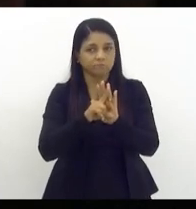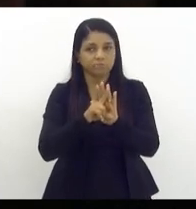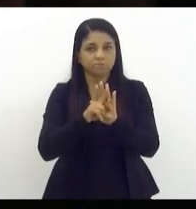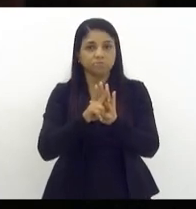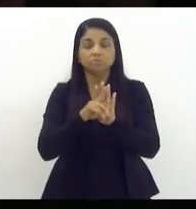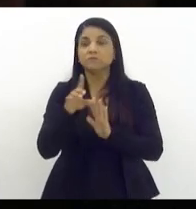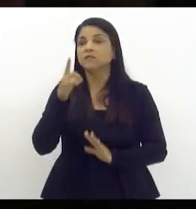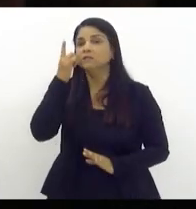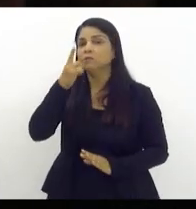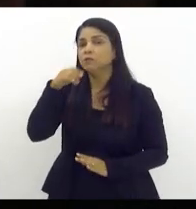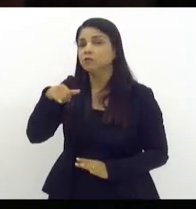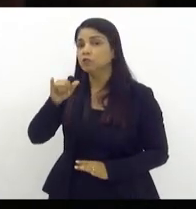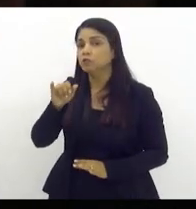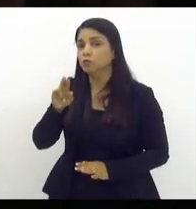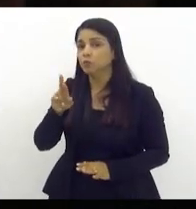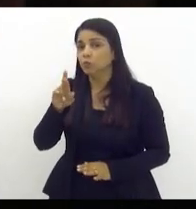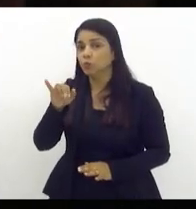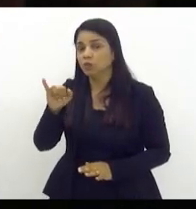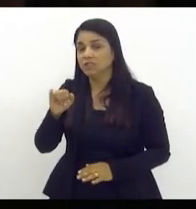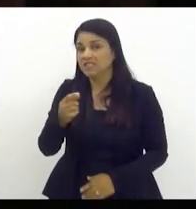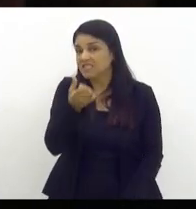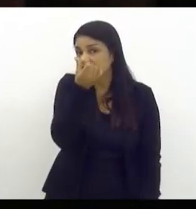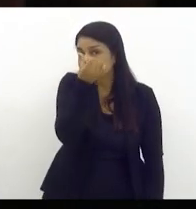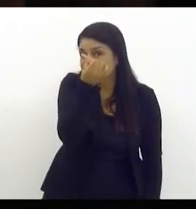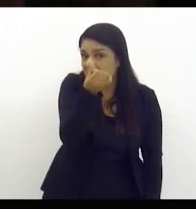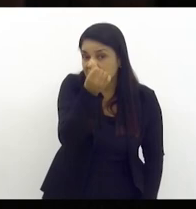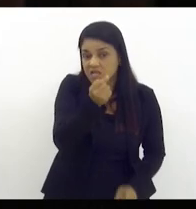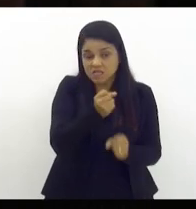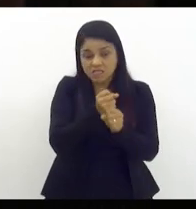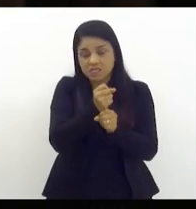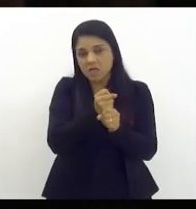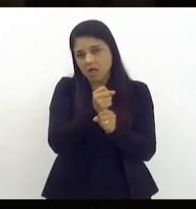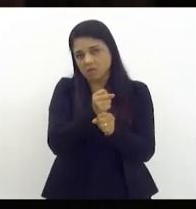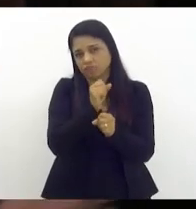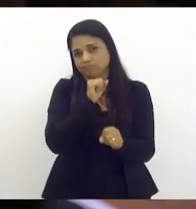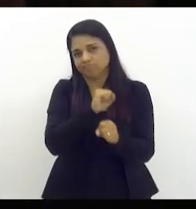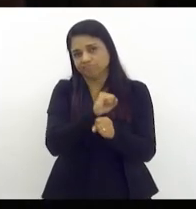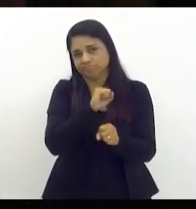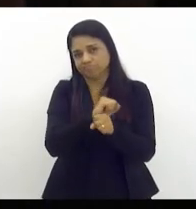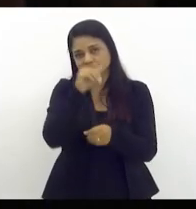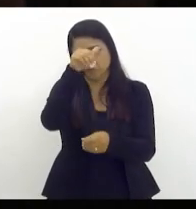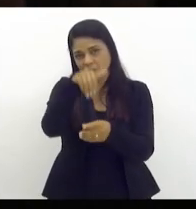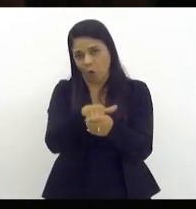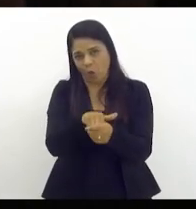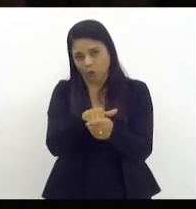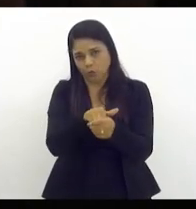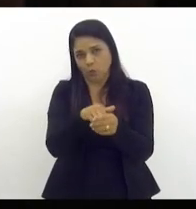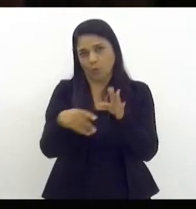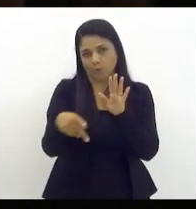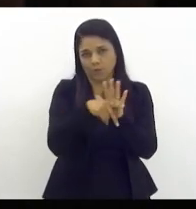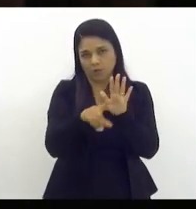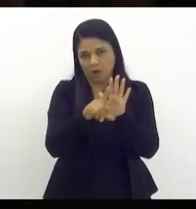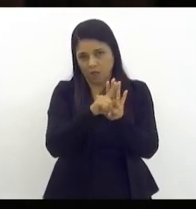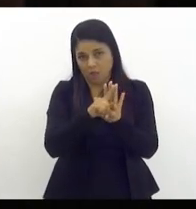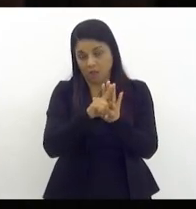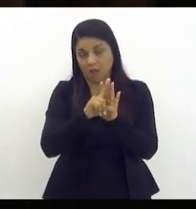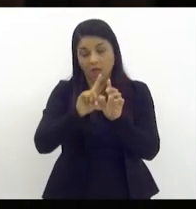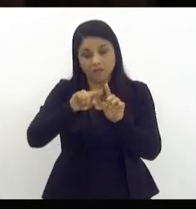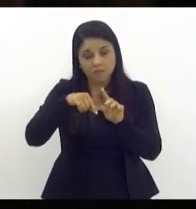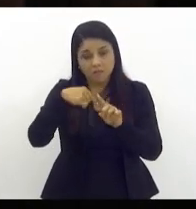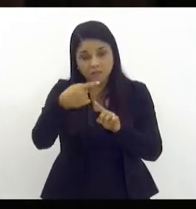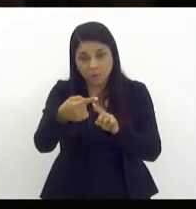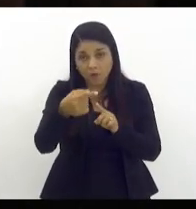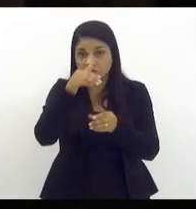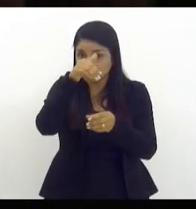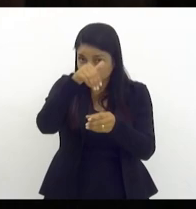deputado Yuri, ele ficou 6 anos para ser votado. E ele só foi votado depois da chacina